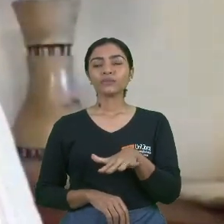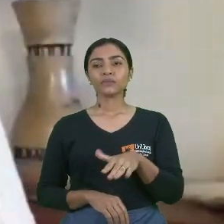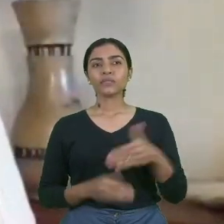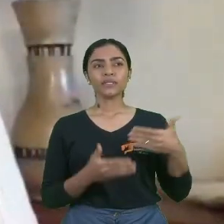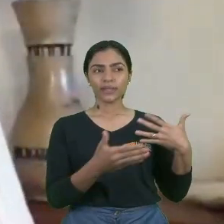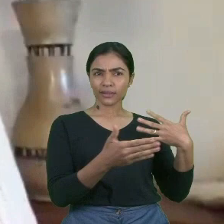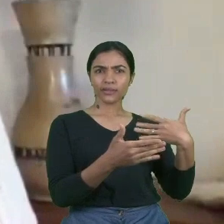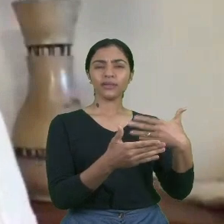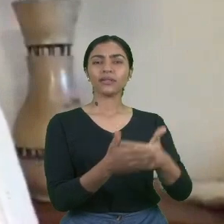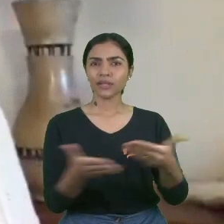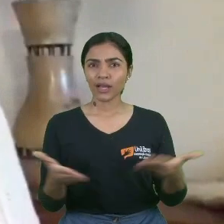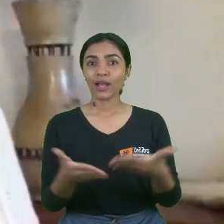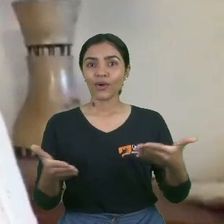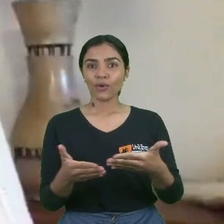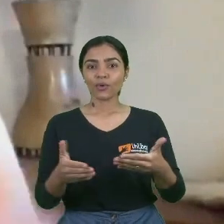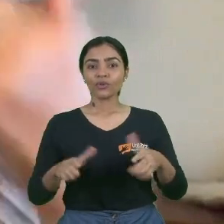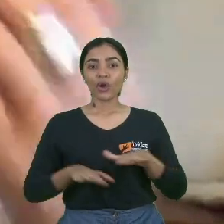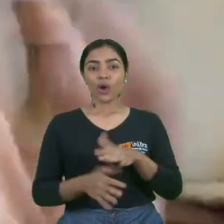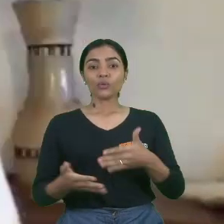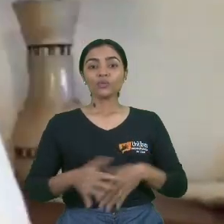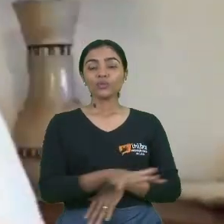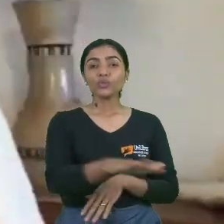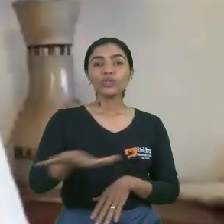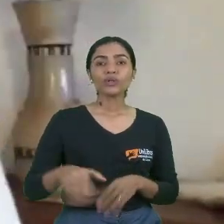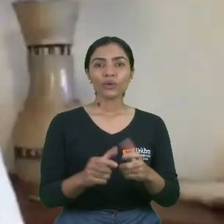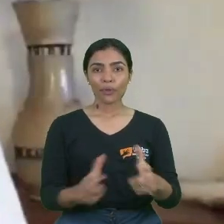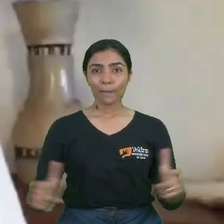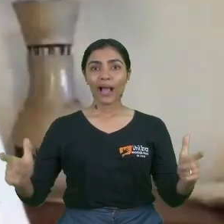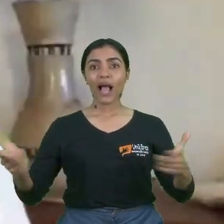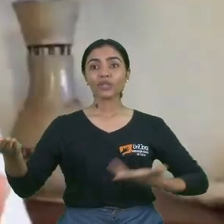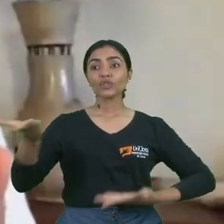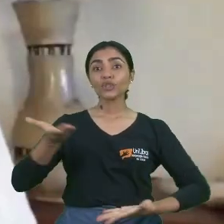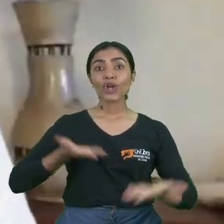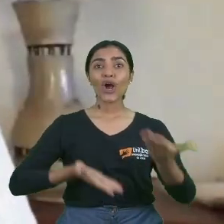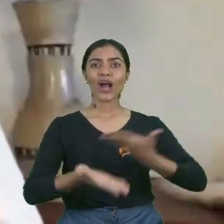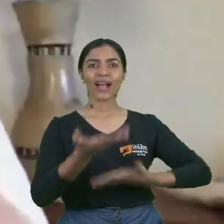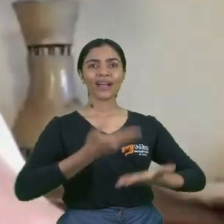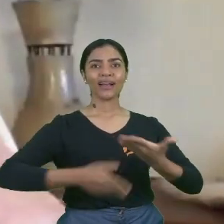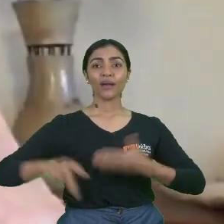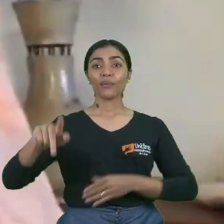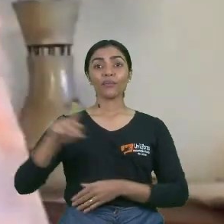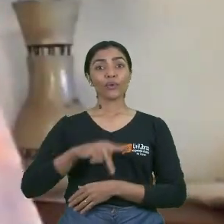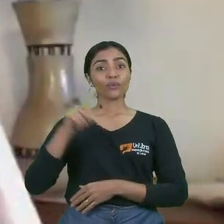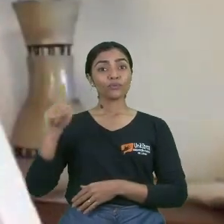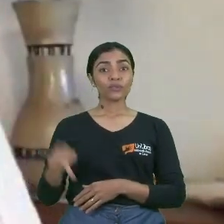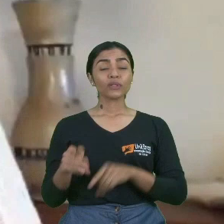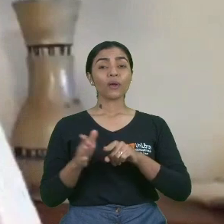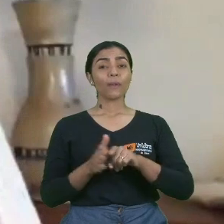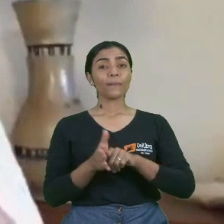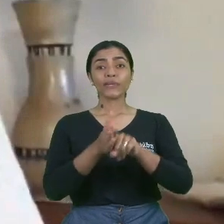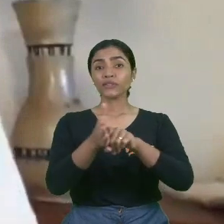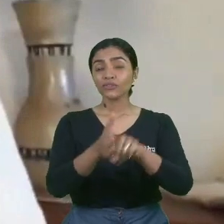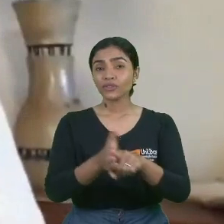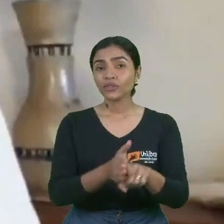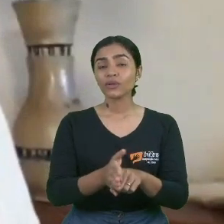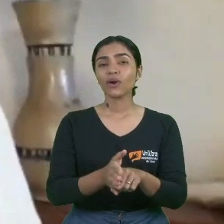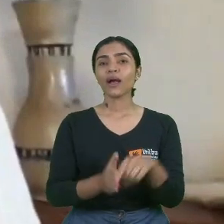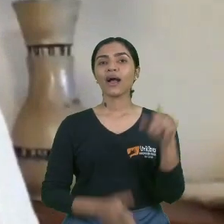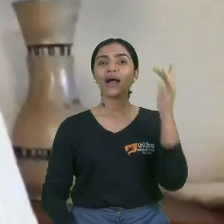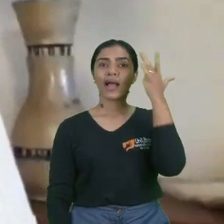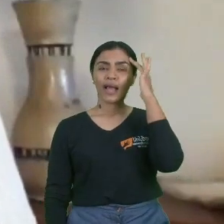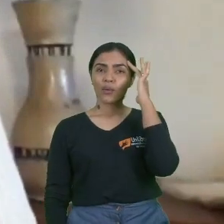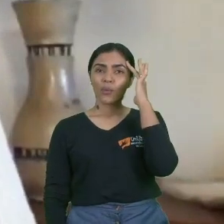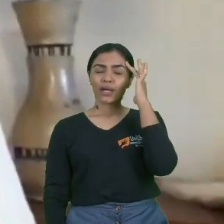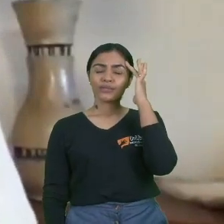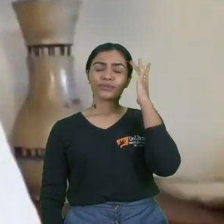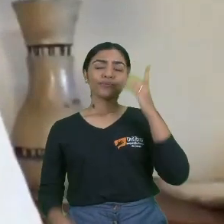hoje nesse espaço de troca de pesquisadores professores e é eu acho que isso